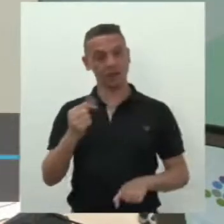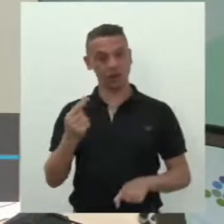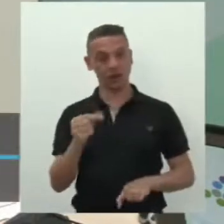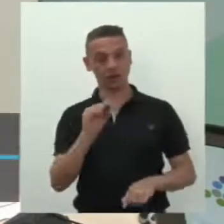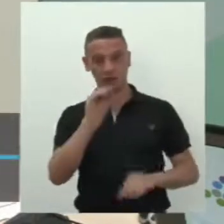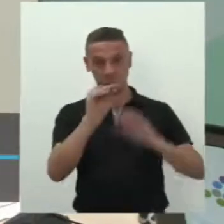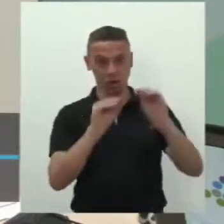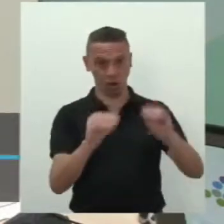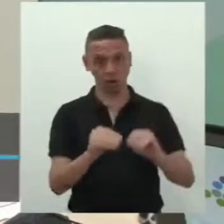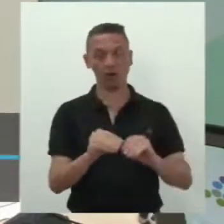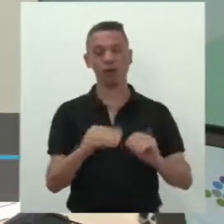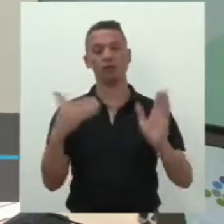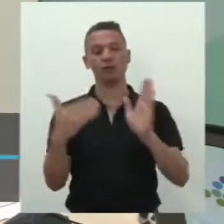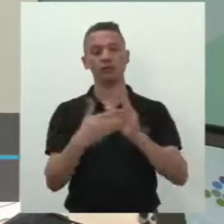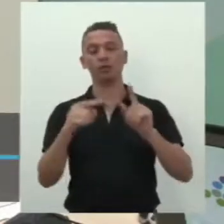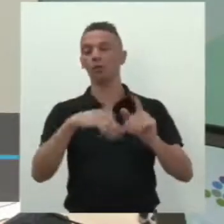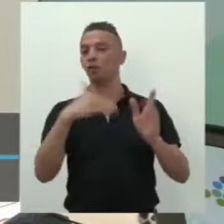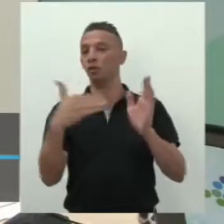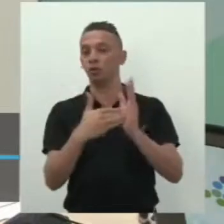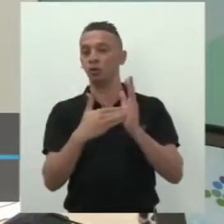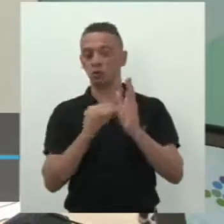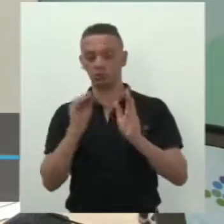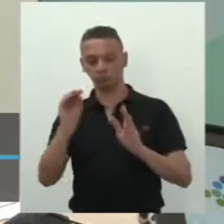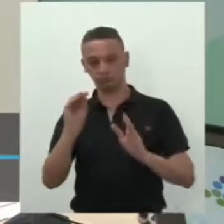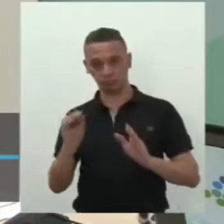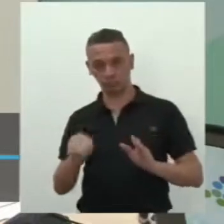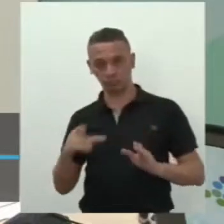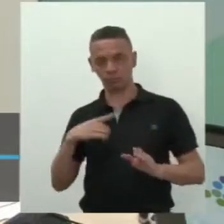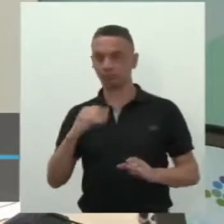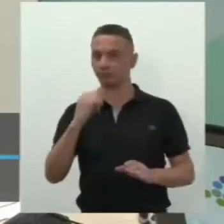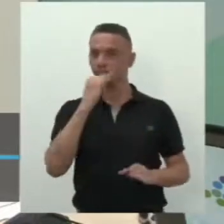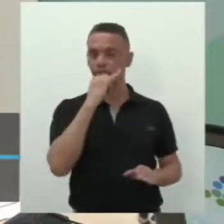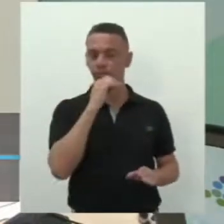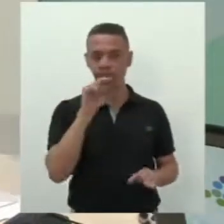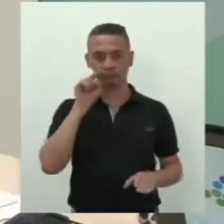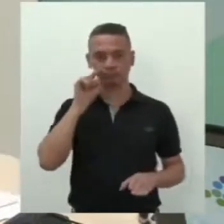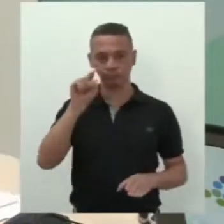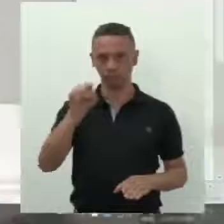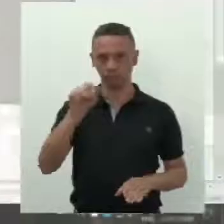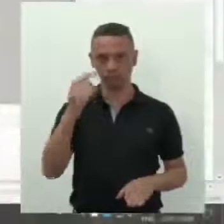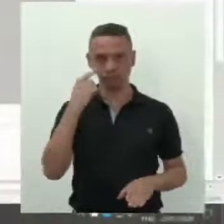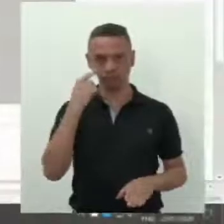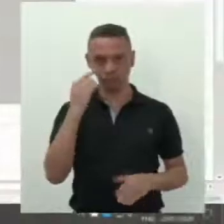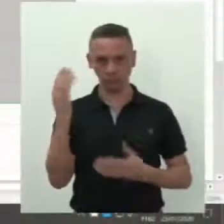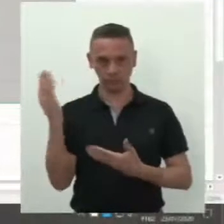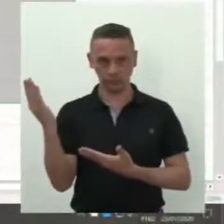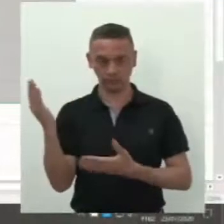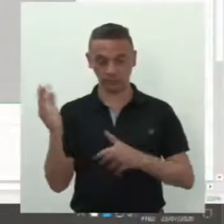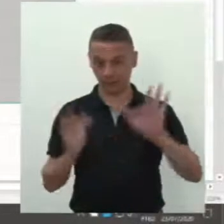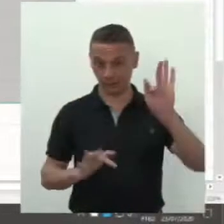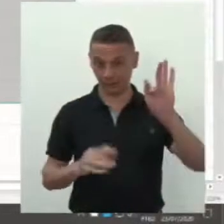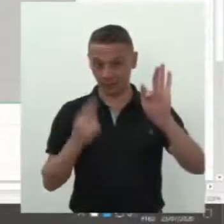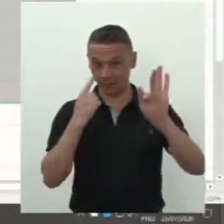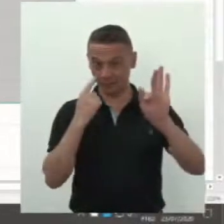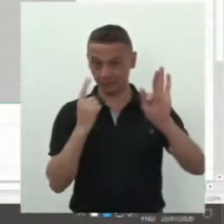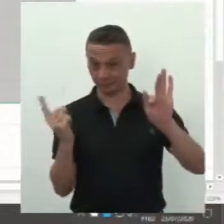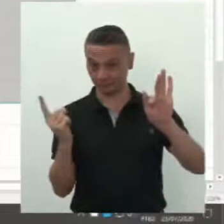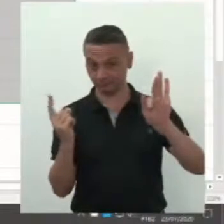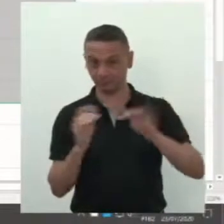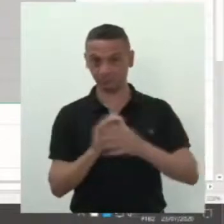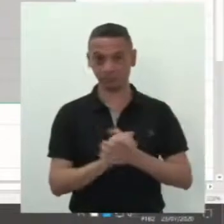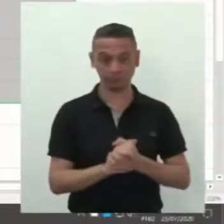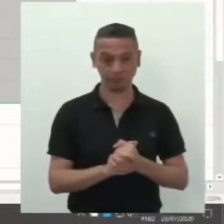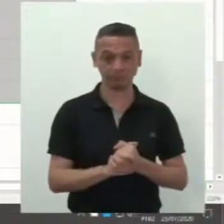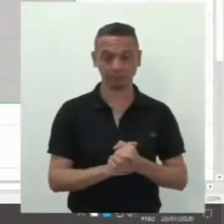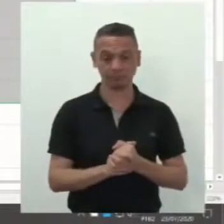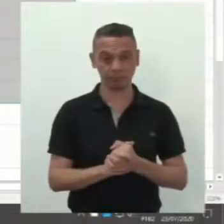Então, tudo que você digitar, né? Então, por exemplo, se eu selecionar essa célula aqui, ó, essas células F aqui, eu não coloquei que está